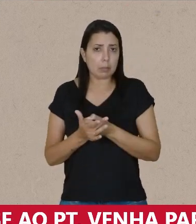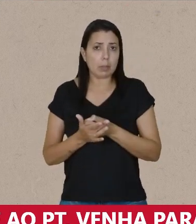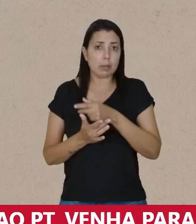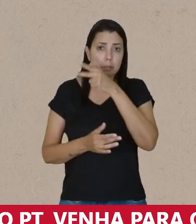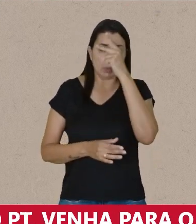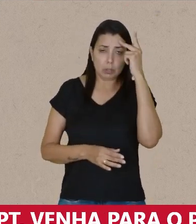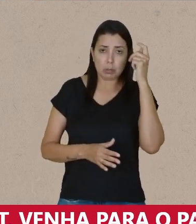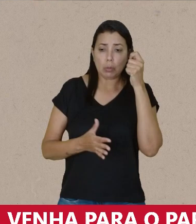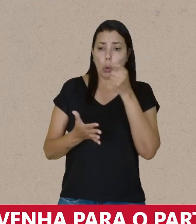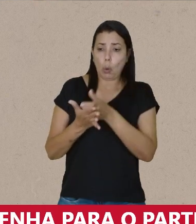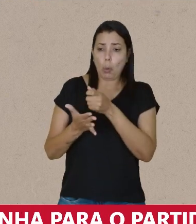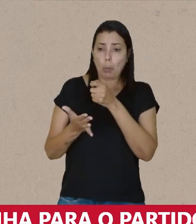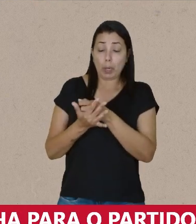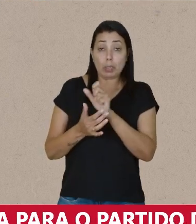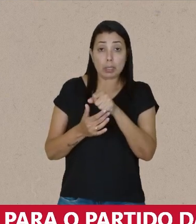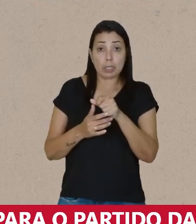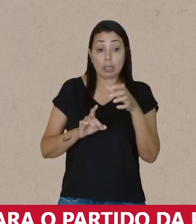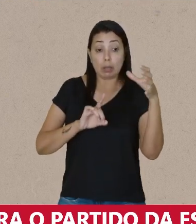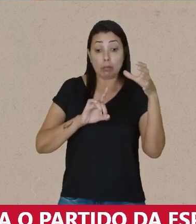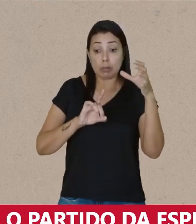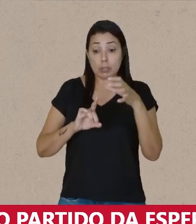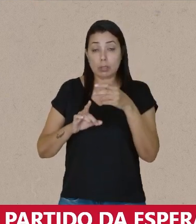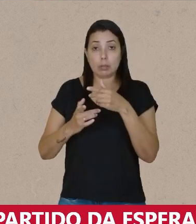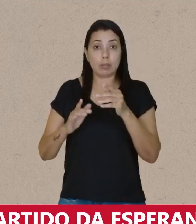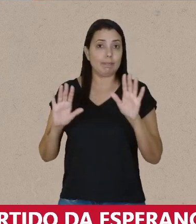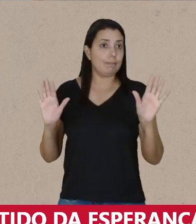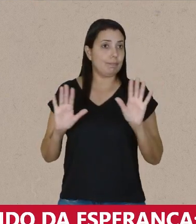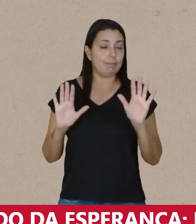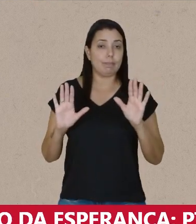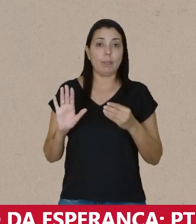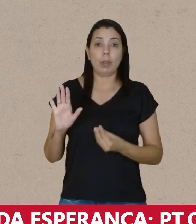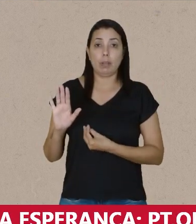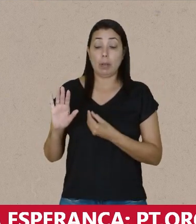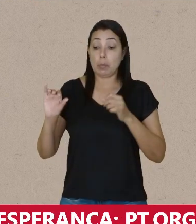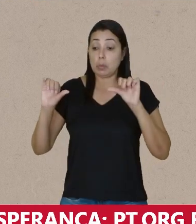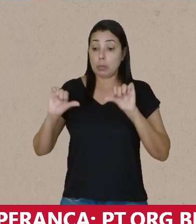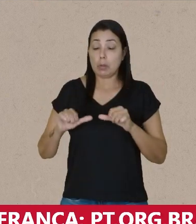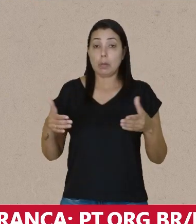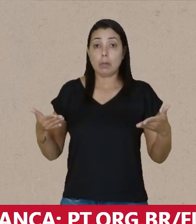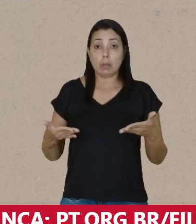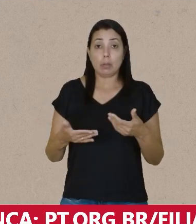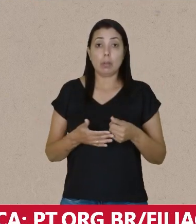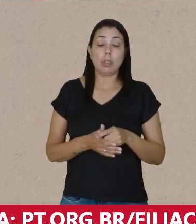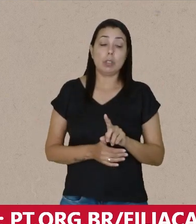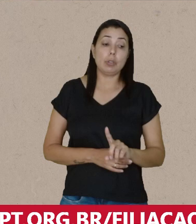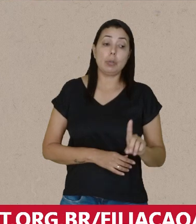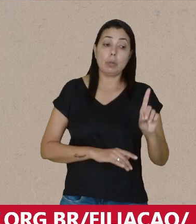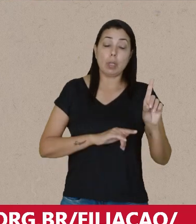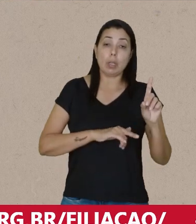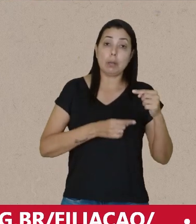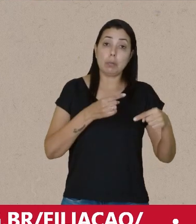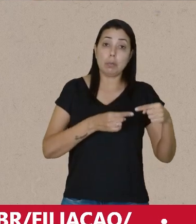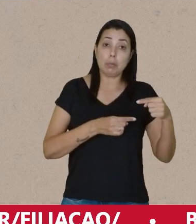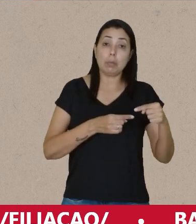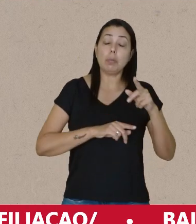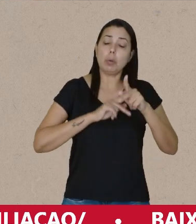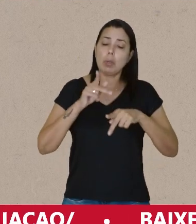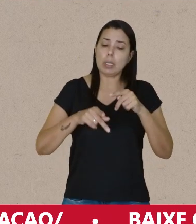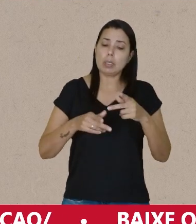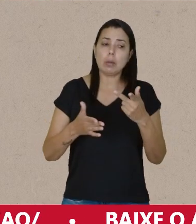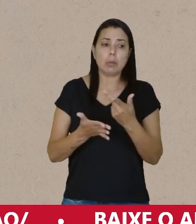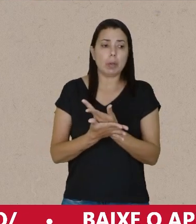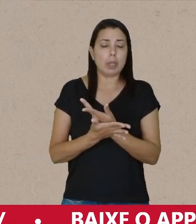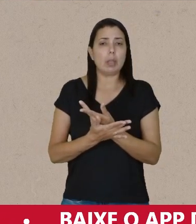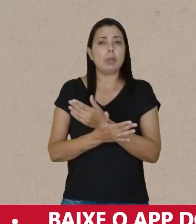pessoas consumindo muito pressionam os preços. Não, nós vivemos o pior dos mundos. De um lado, a renda da população cai, há